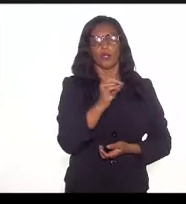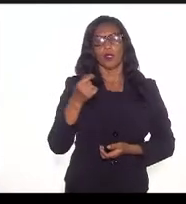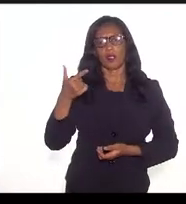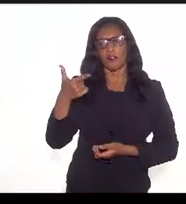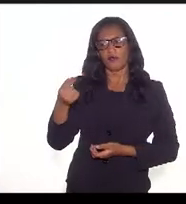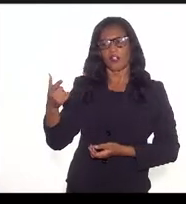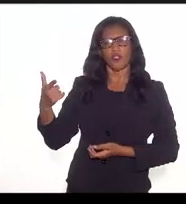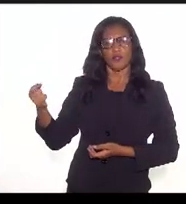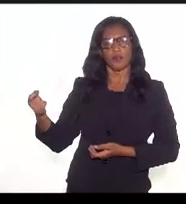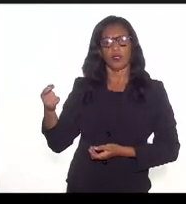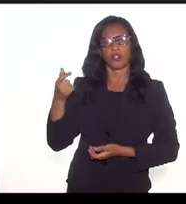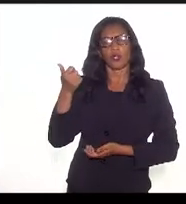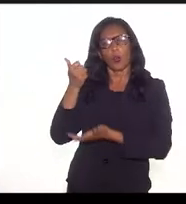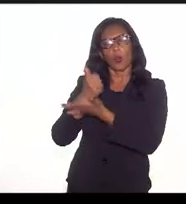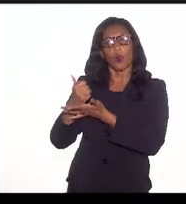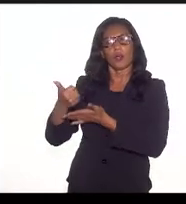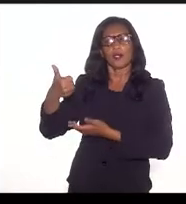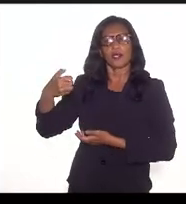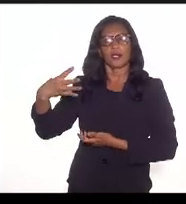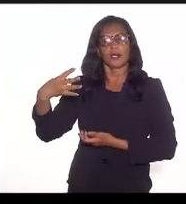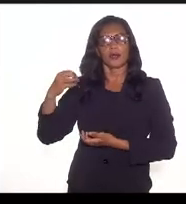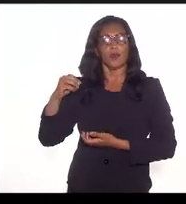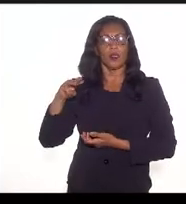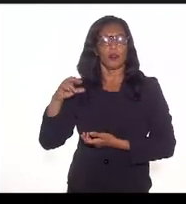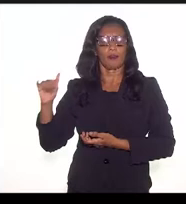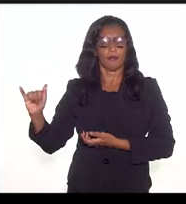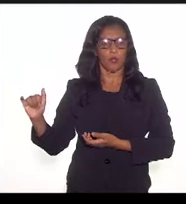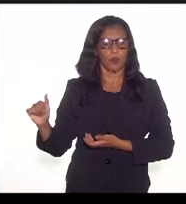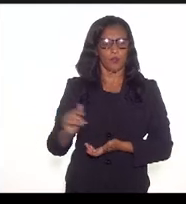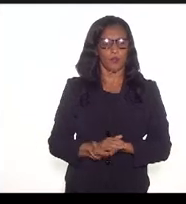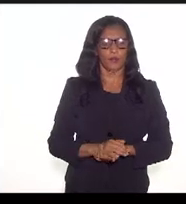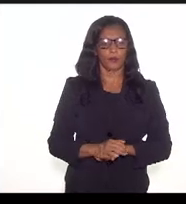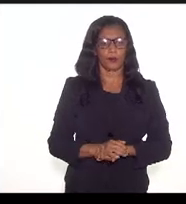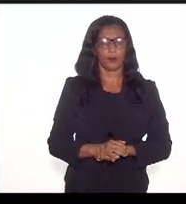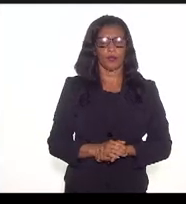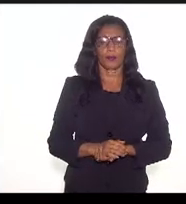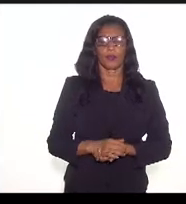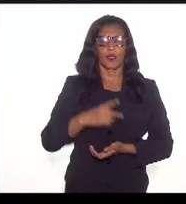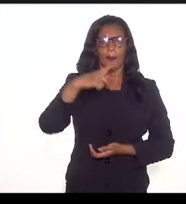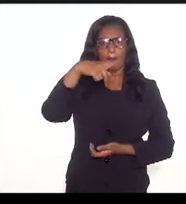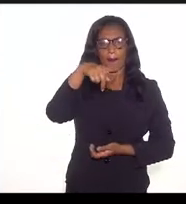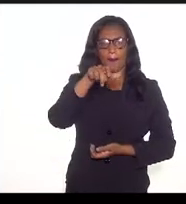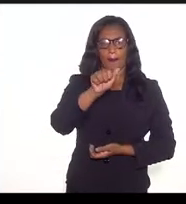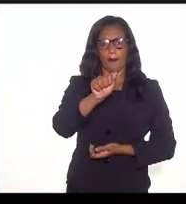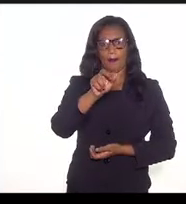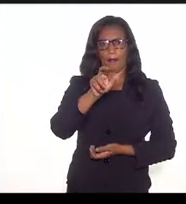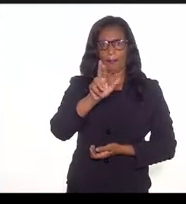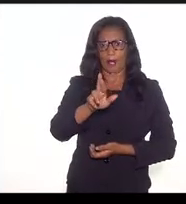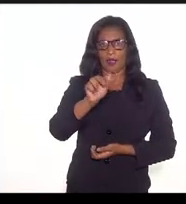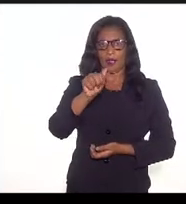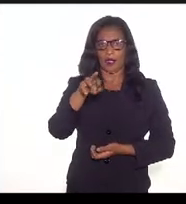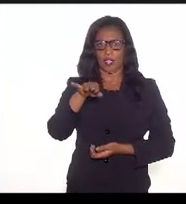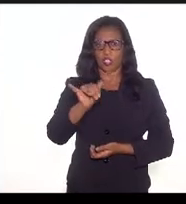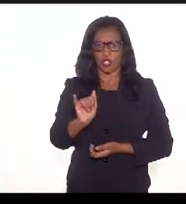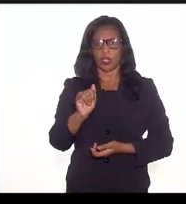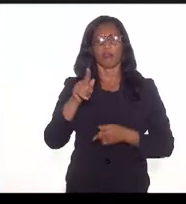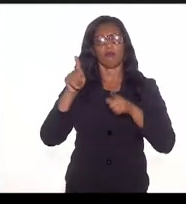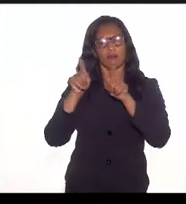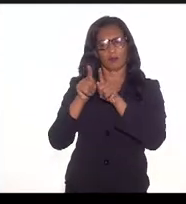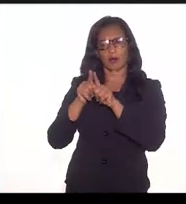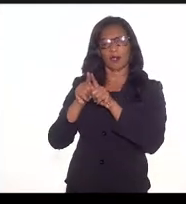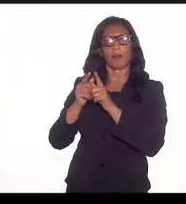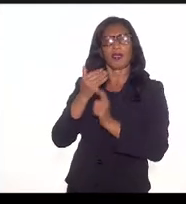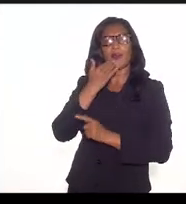aproximadamente 140.000. O E-Comerçar Paraty é a mesma questão do Fomento Amaricá. A gente administra o recurso do município e